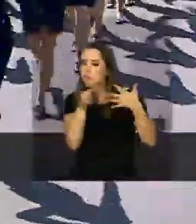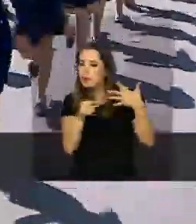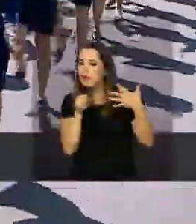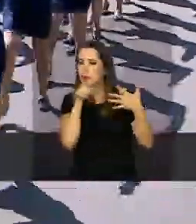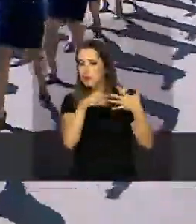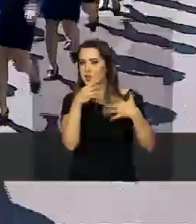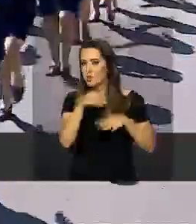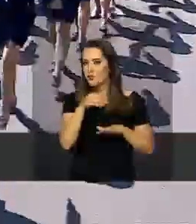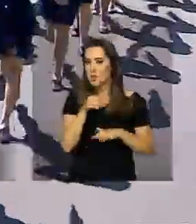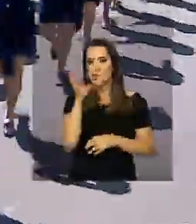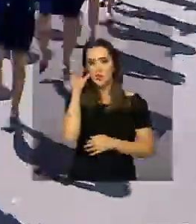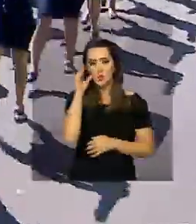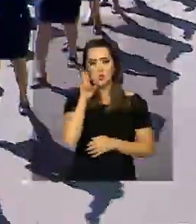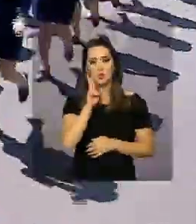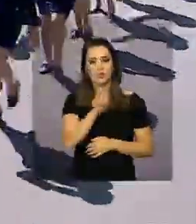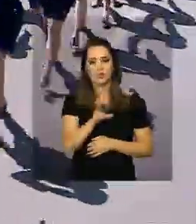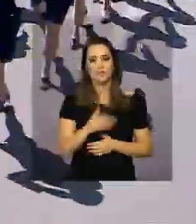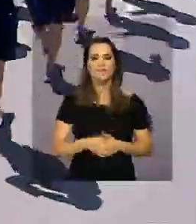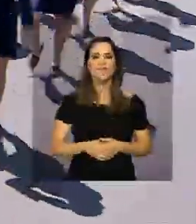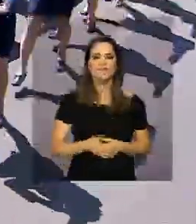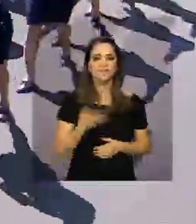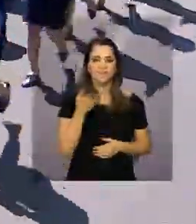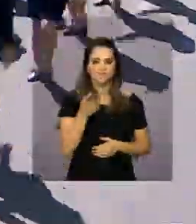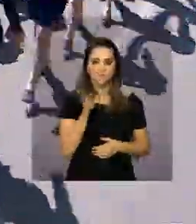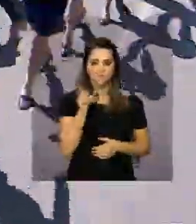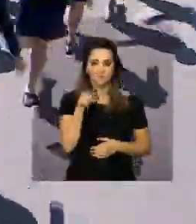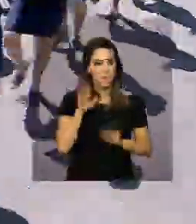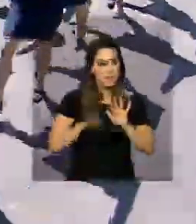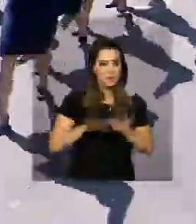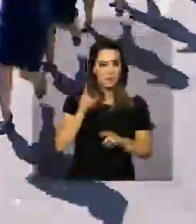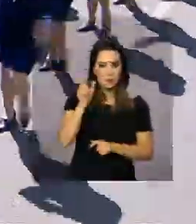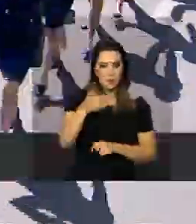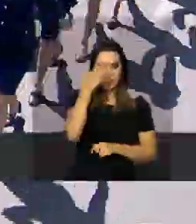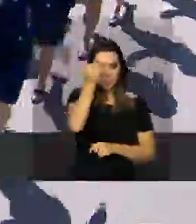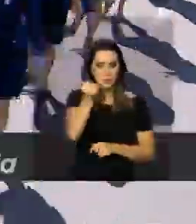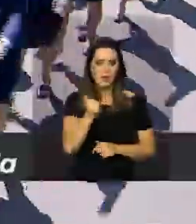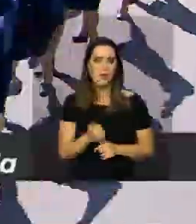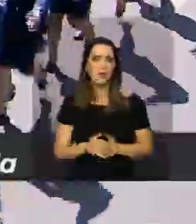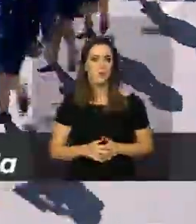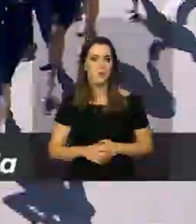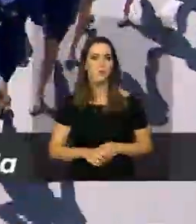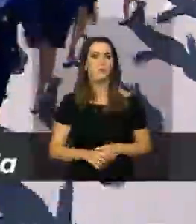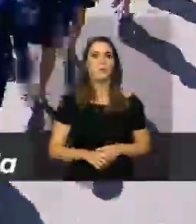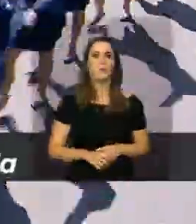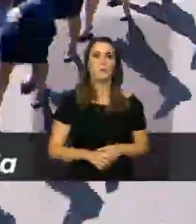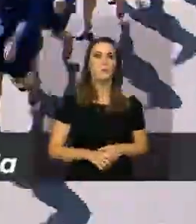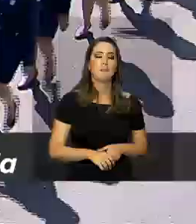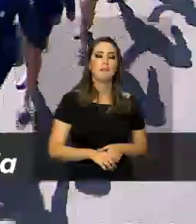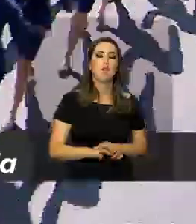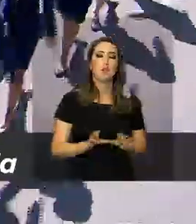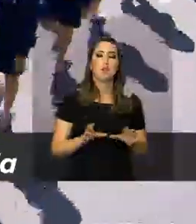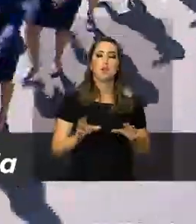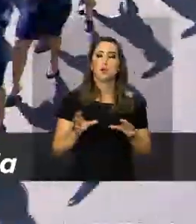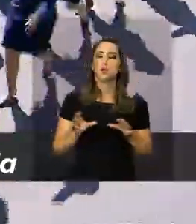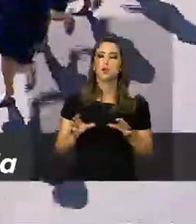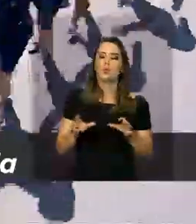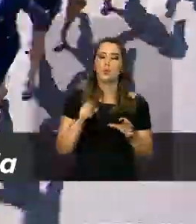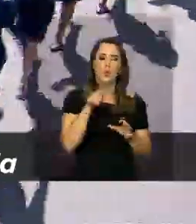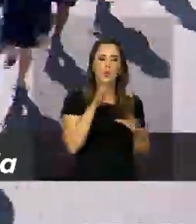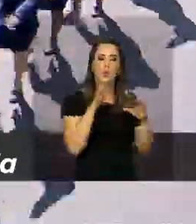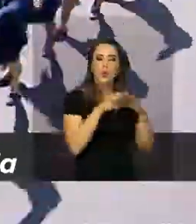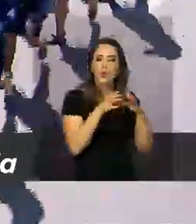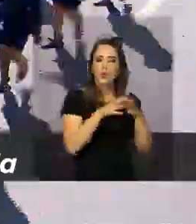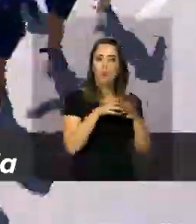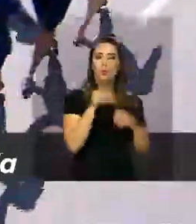aeronaves. Curiosidades, né, dessa parte aí que muita gente tem interesse. O grupamento feminino, composto por